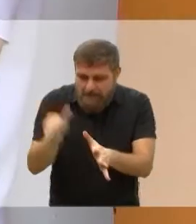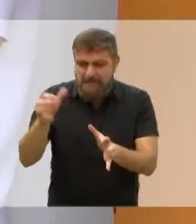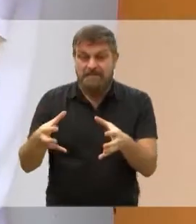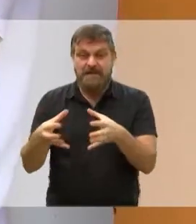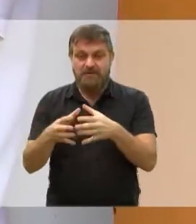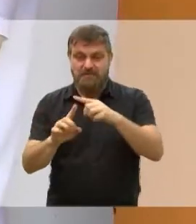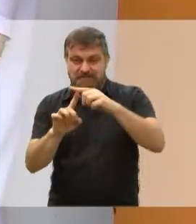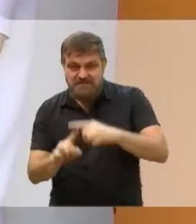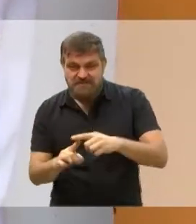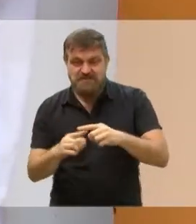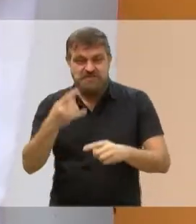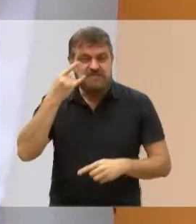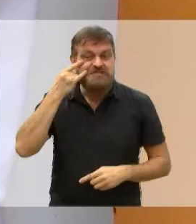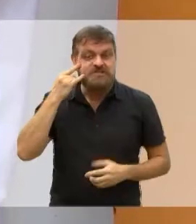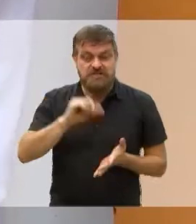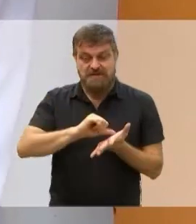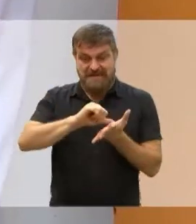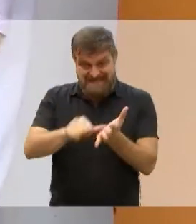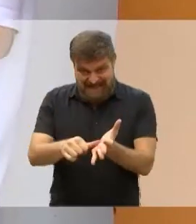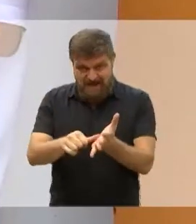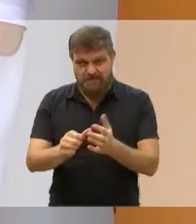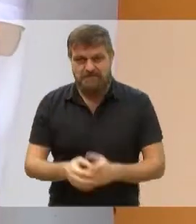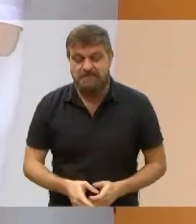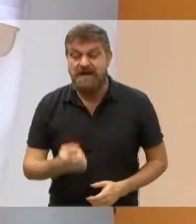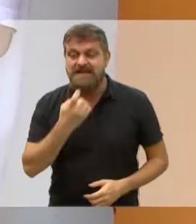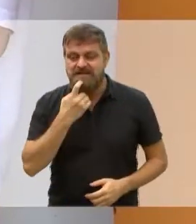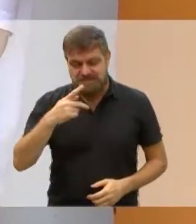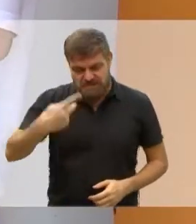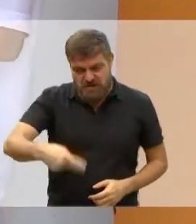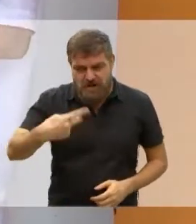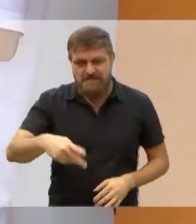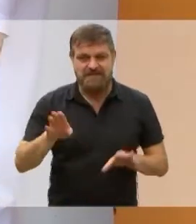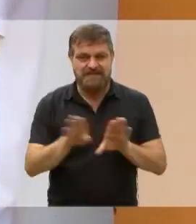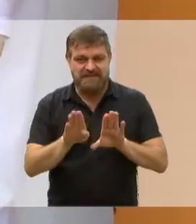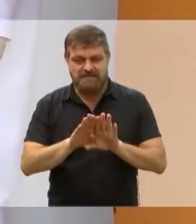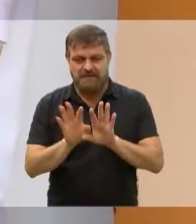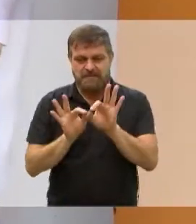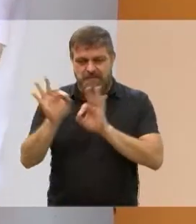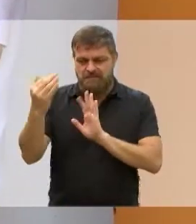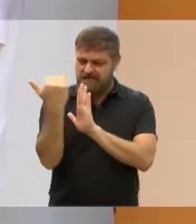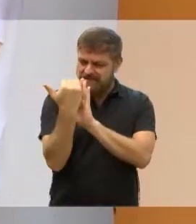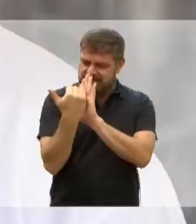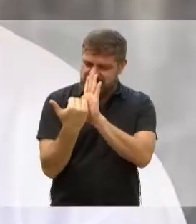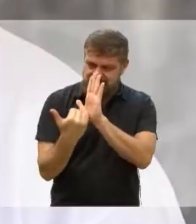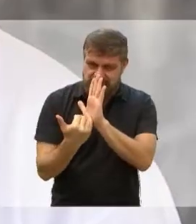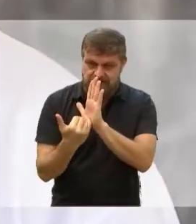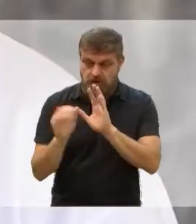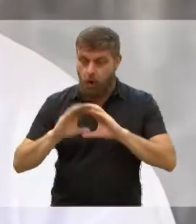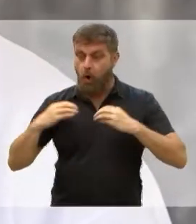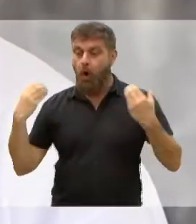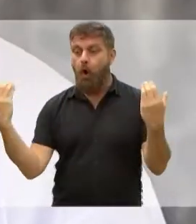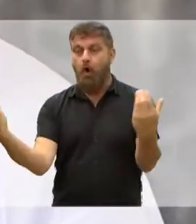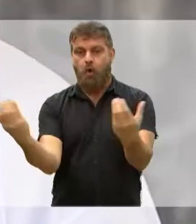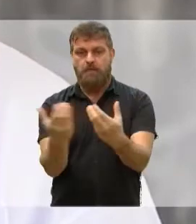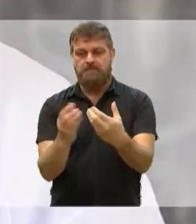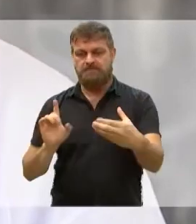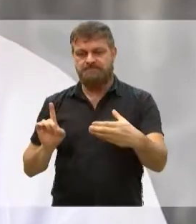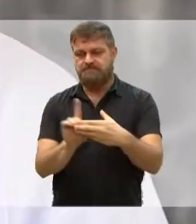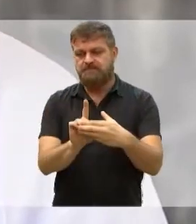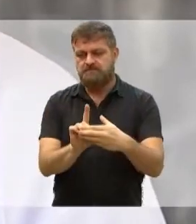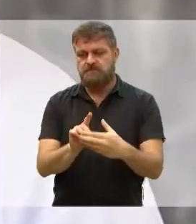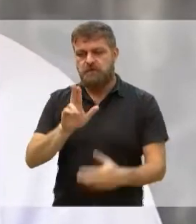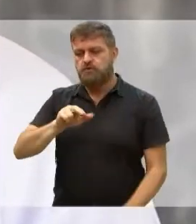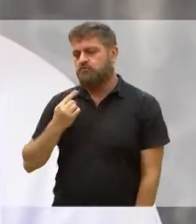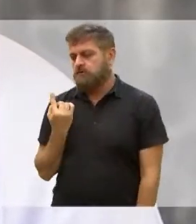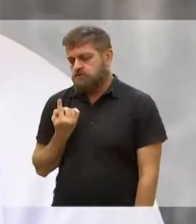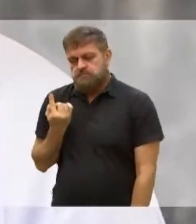de futsal de Campinas e região. E todos esses projetos são projetos de construção coletiva, né? Eu não faço